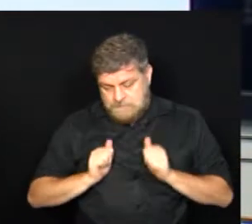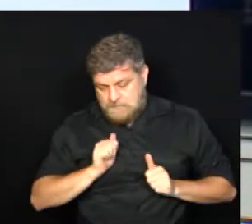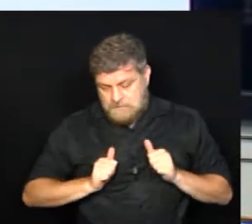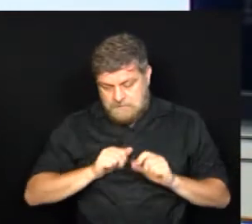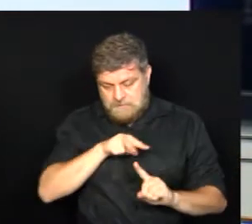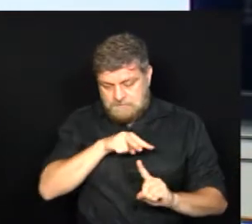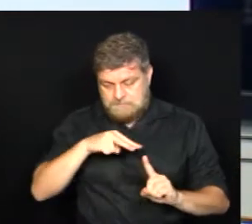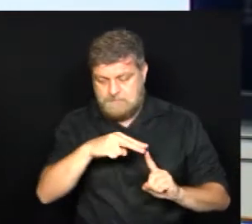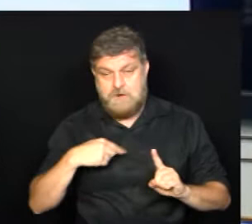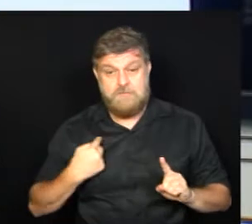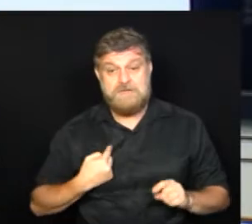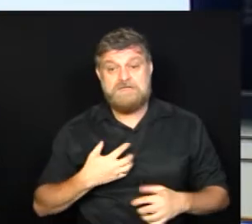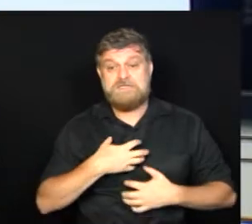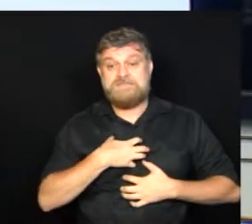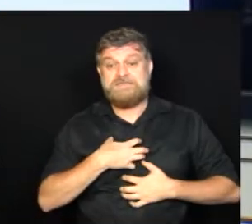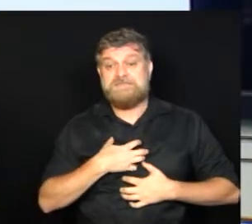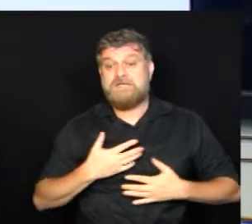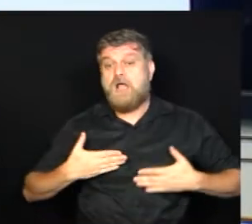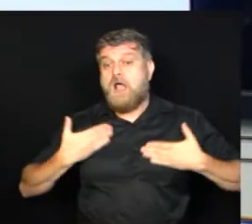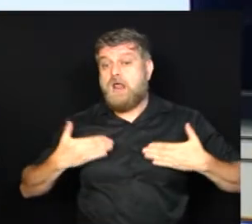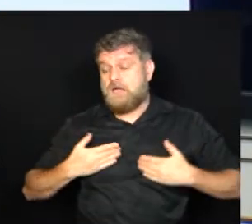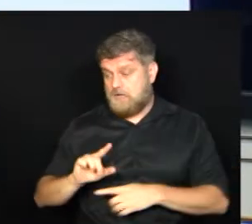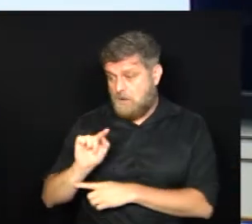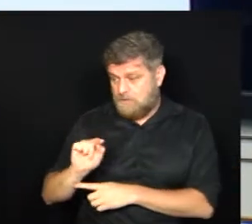que nos alegra muito, prefeito.